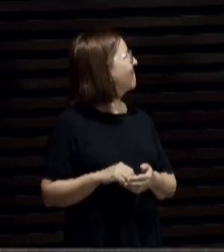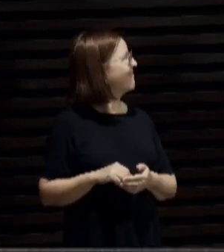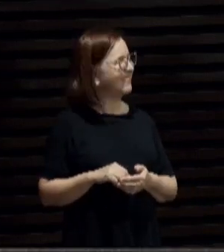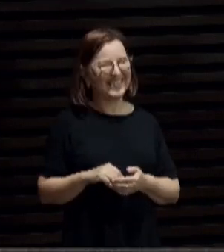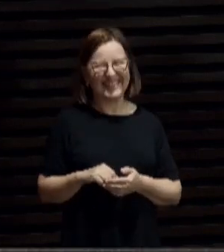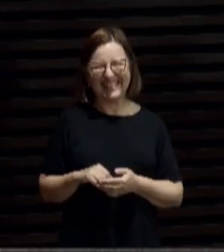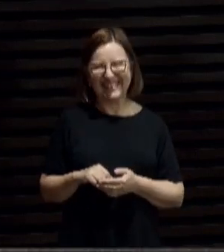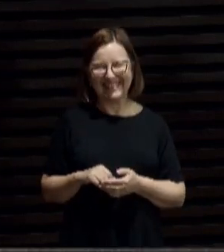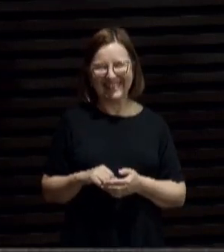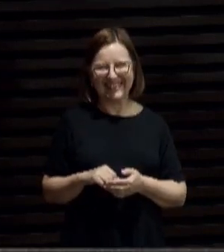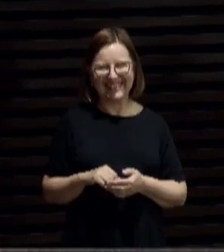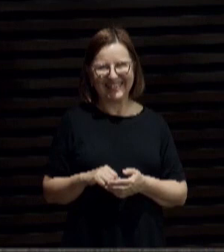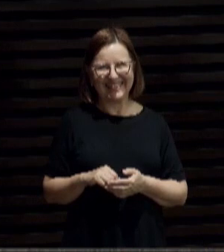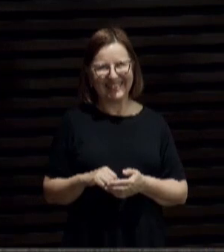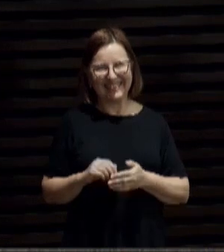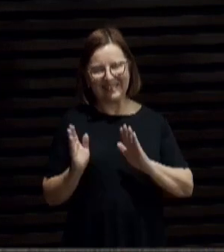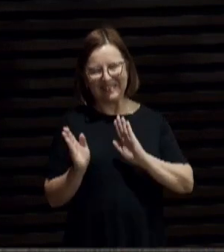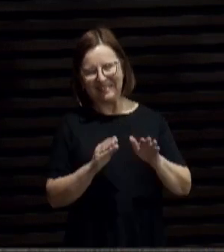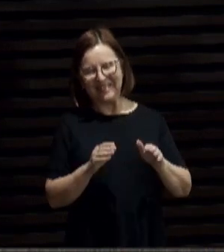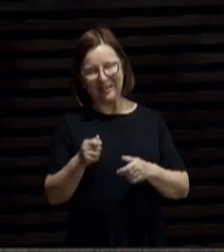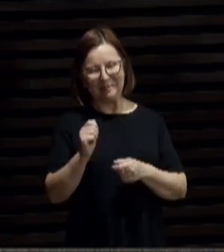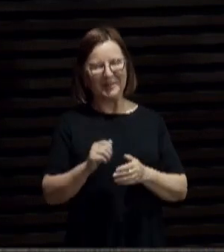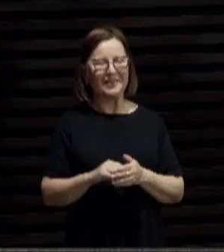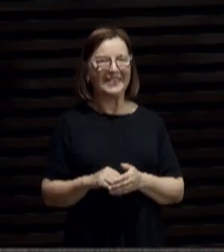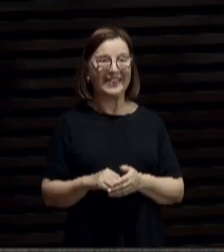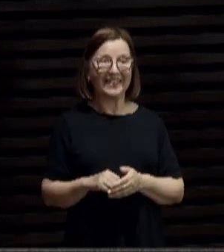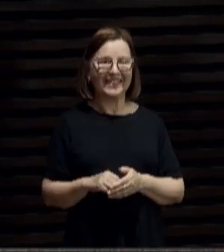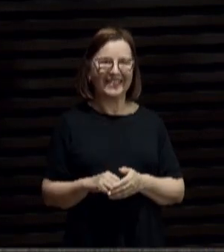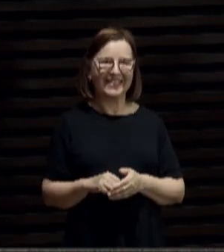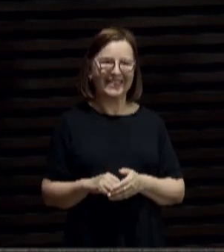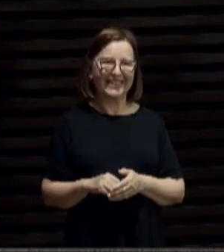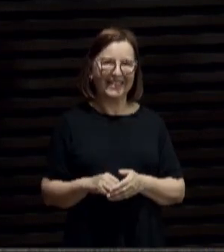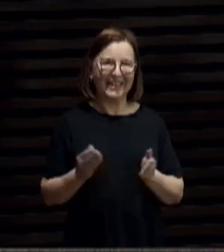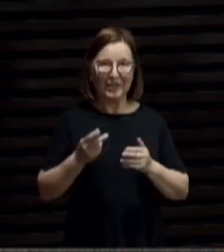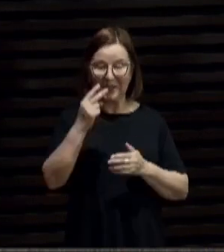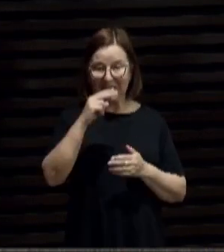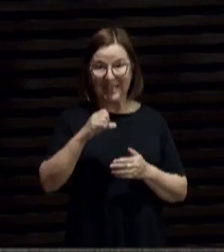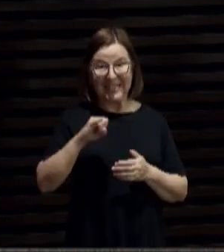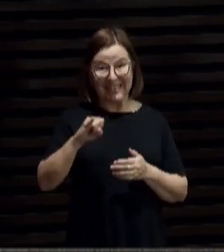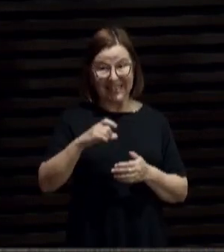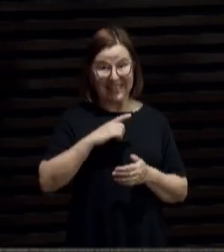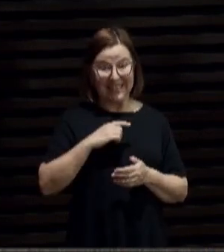cheio de alegria, e vamos ver se tem hoje peixe na rede.